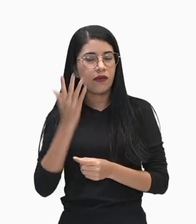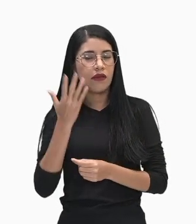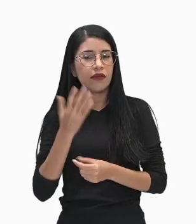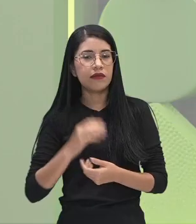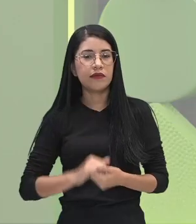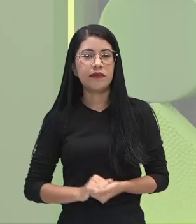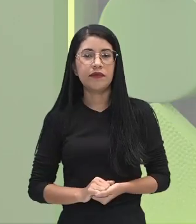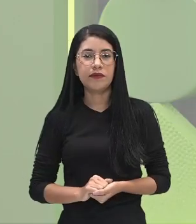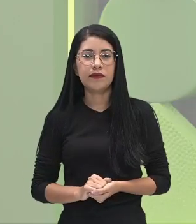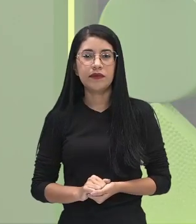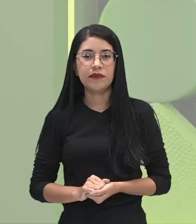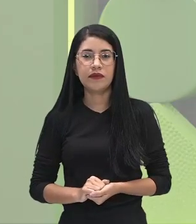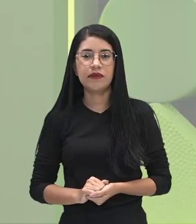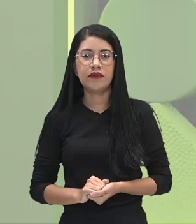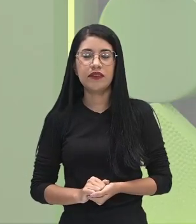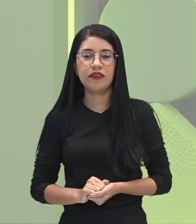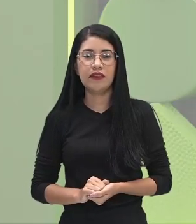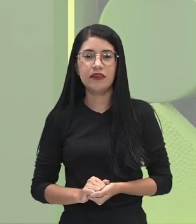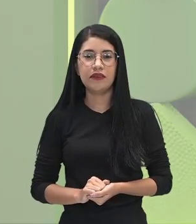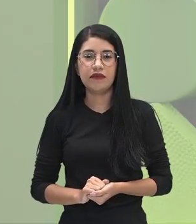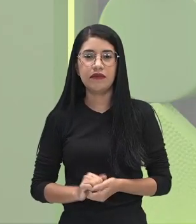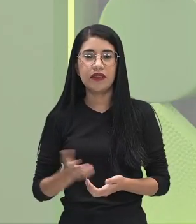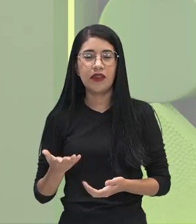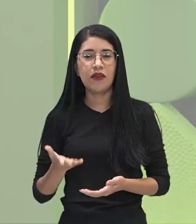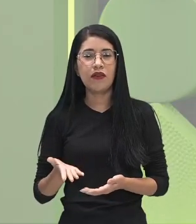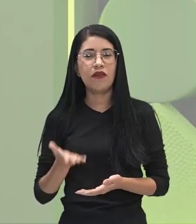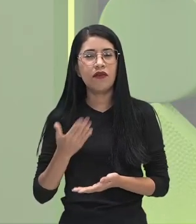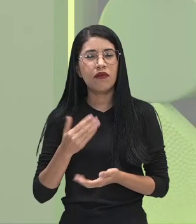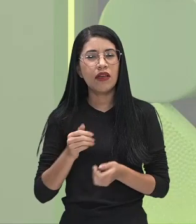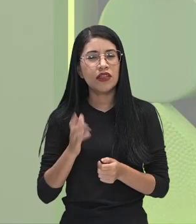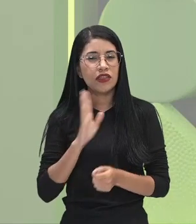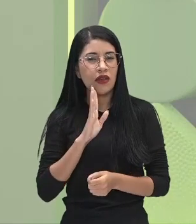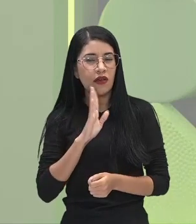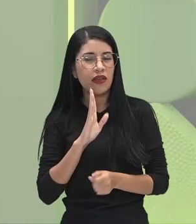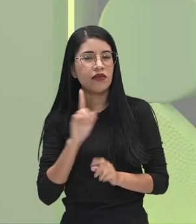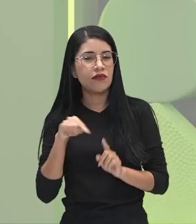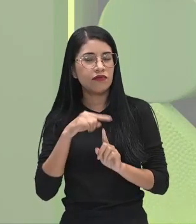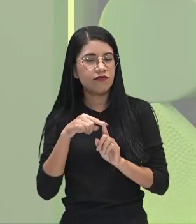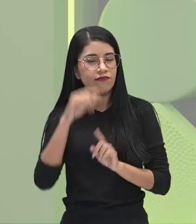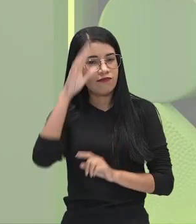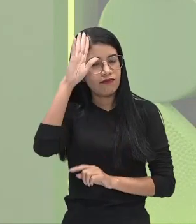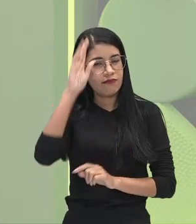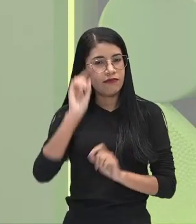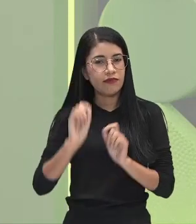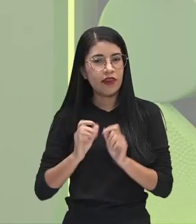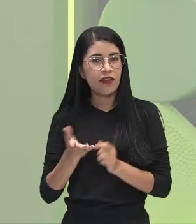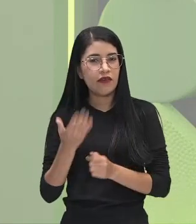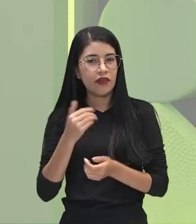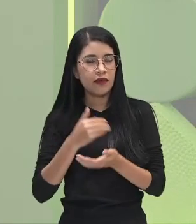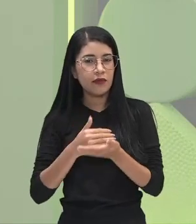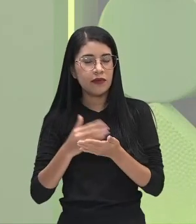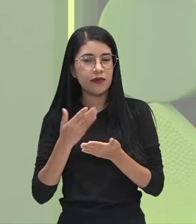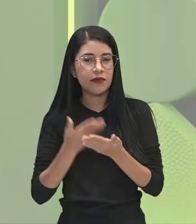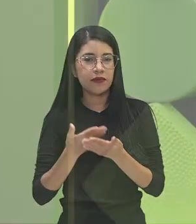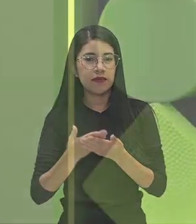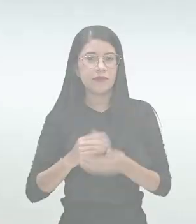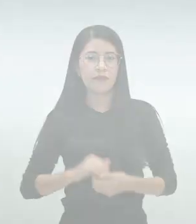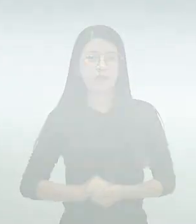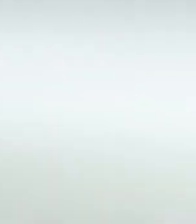elétrica. Então é isso, pessoal. Agora que você conhece já o nosso objeto de conhecimento, vamos dar início à nossa